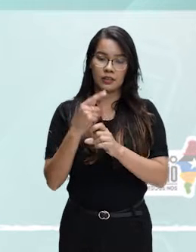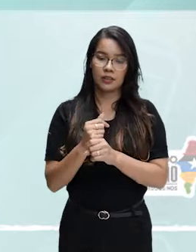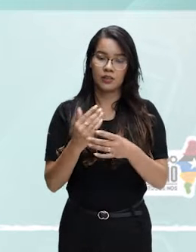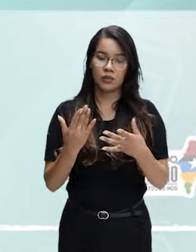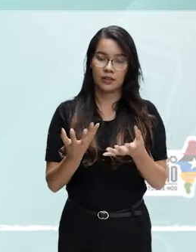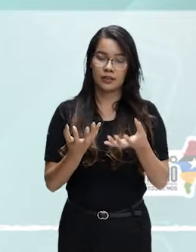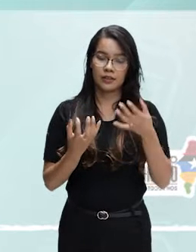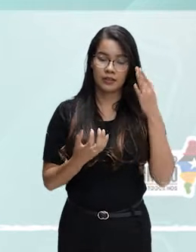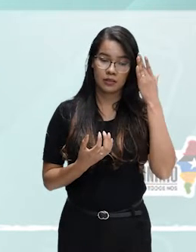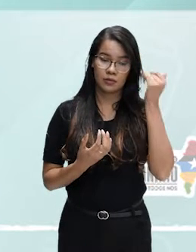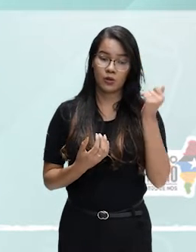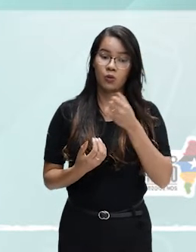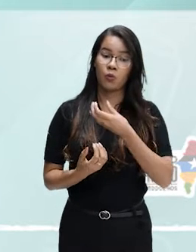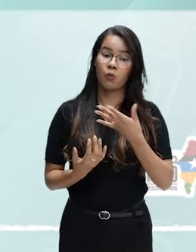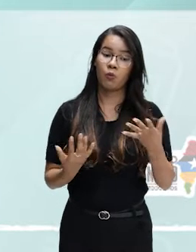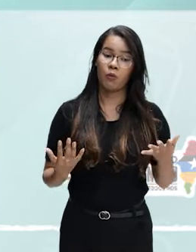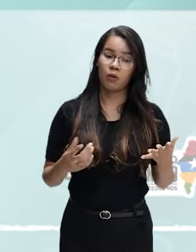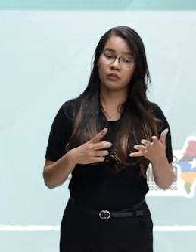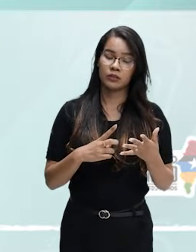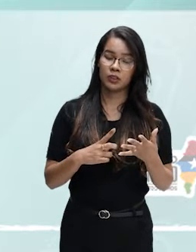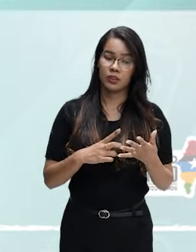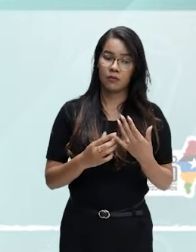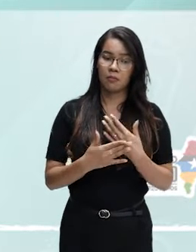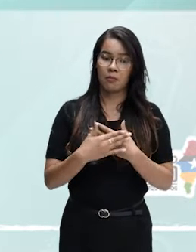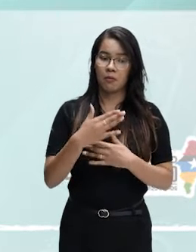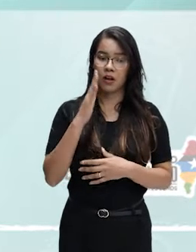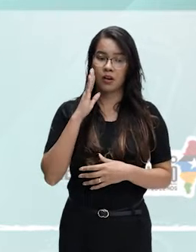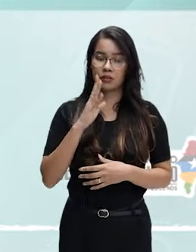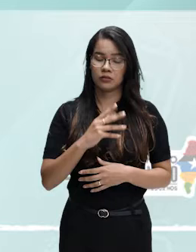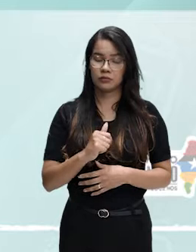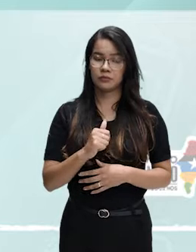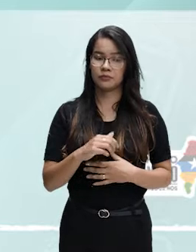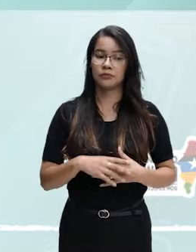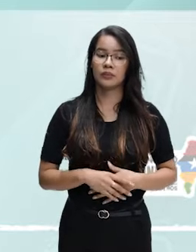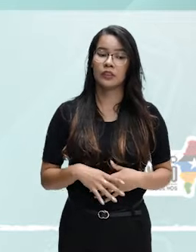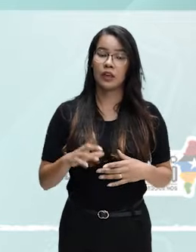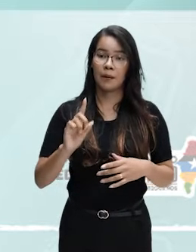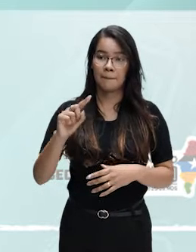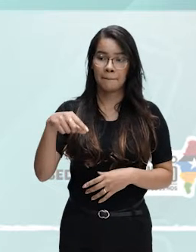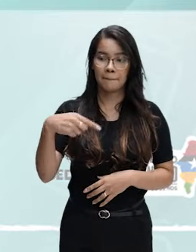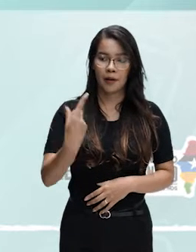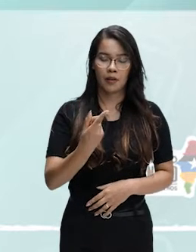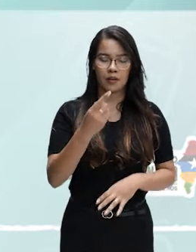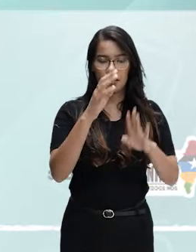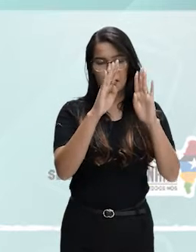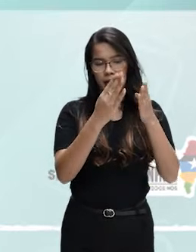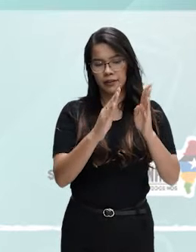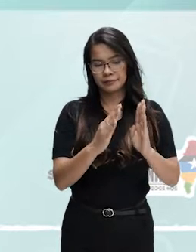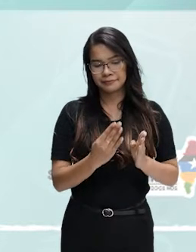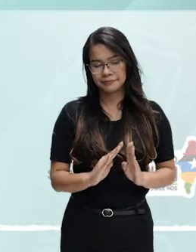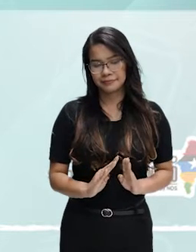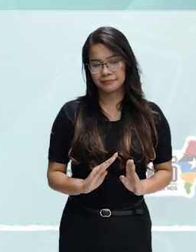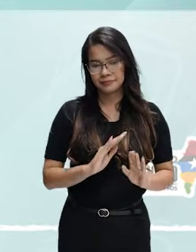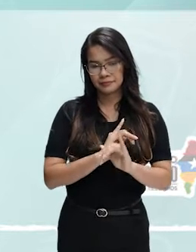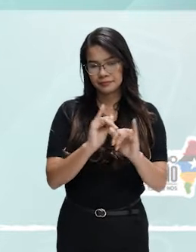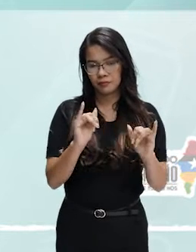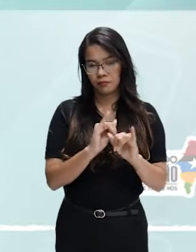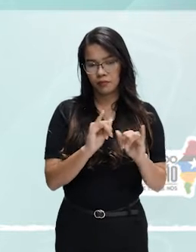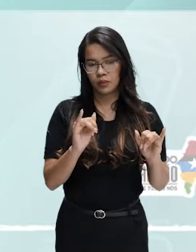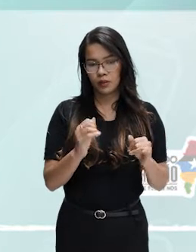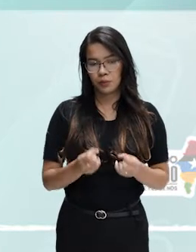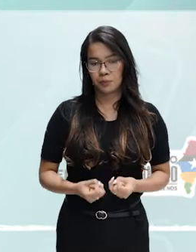o maior grau de eficiência. Tá? Então, vamos lá. Após a análise dos dados, o produtor avaliou que a vaca